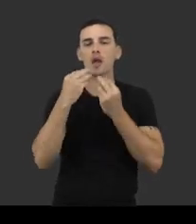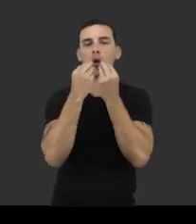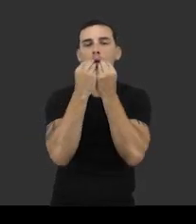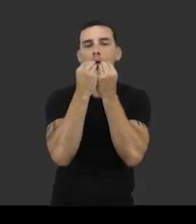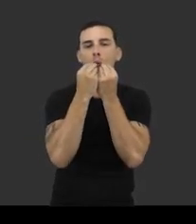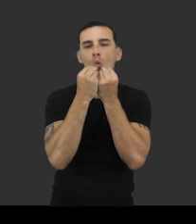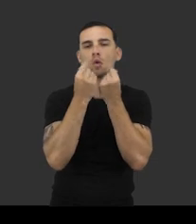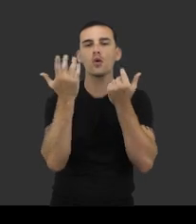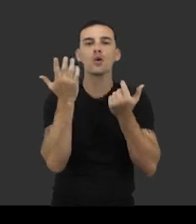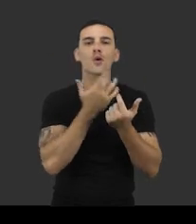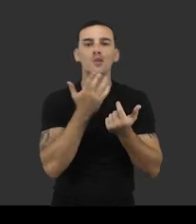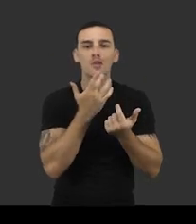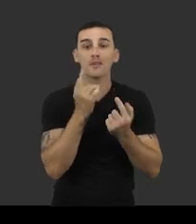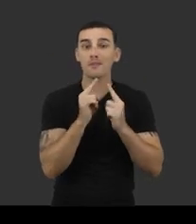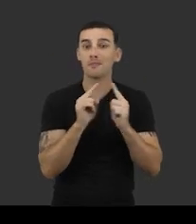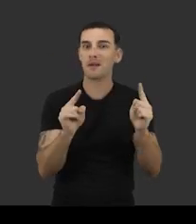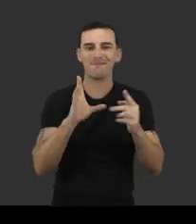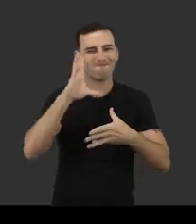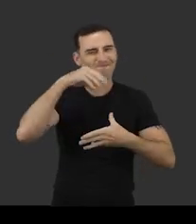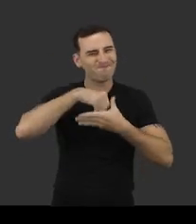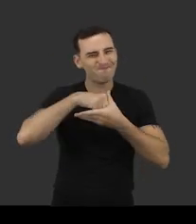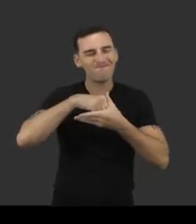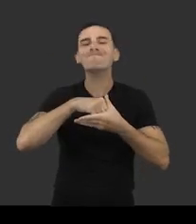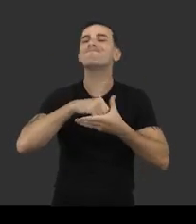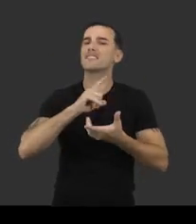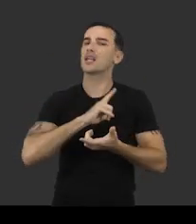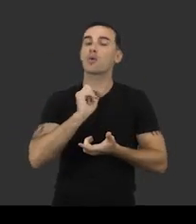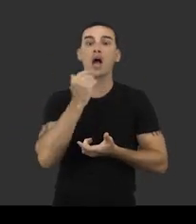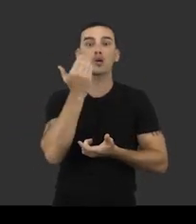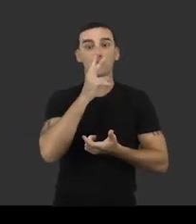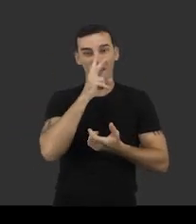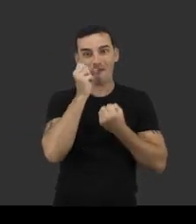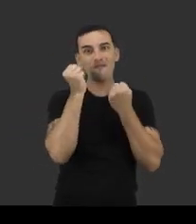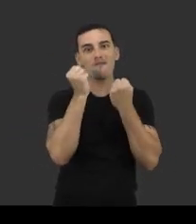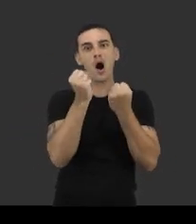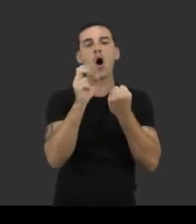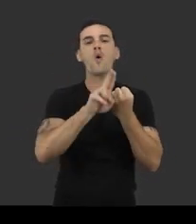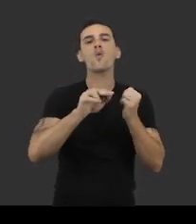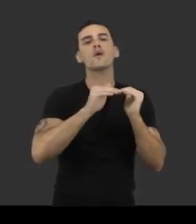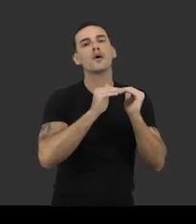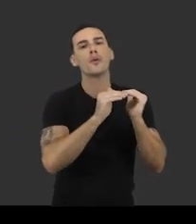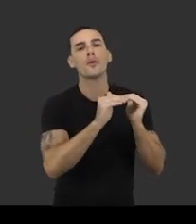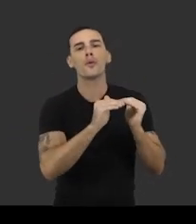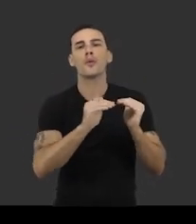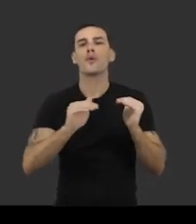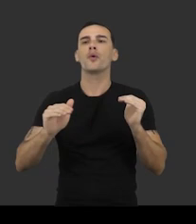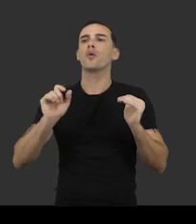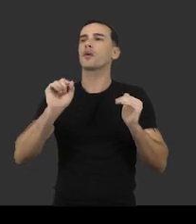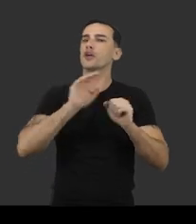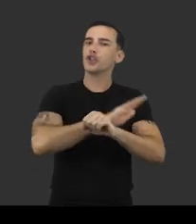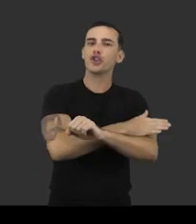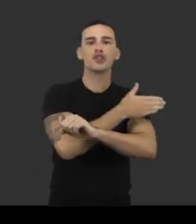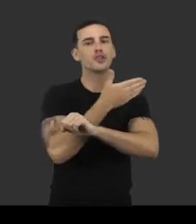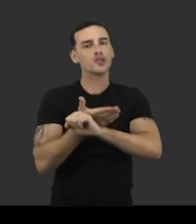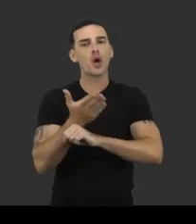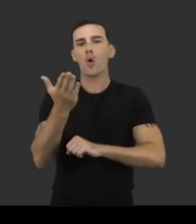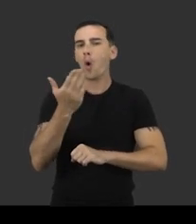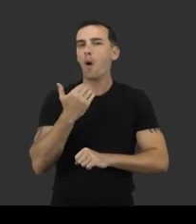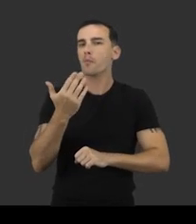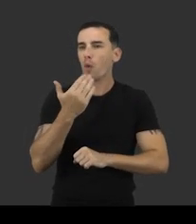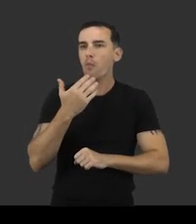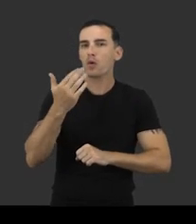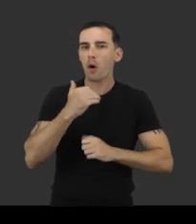dá uma sensação boa, mas é açúcar puro, às vezes faz uso prolongado desses alimentos, assim, come o dia inteiro esses